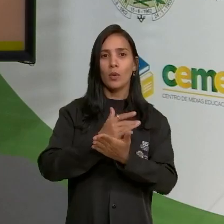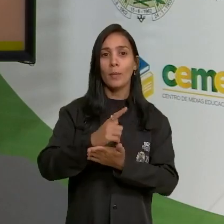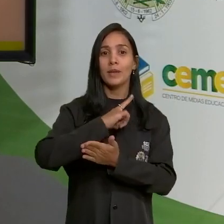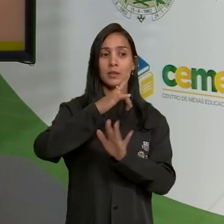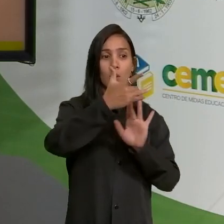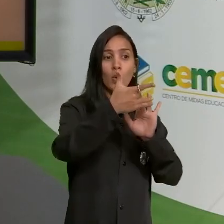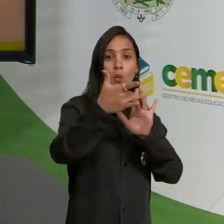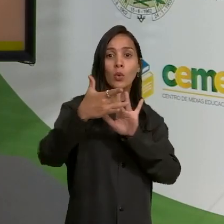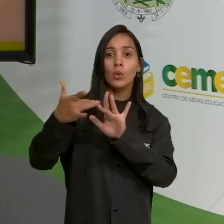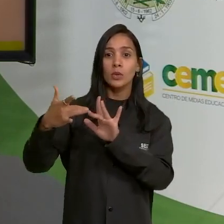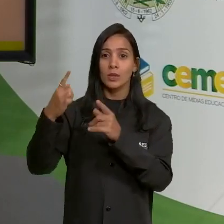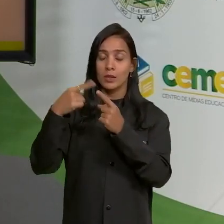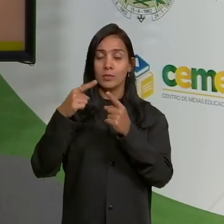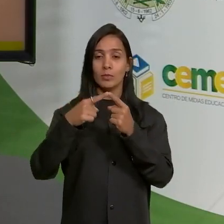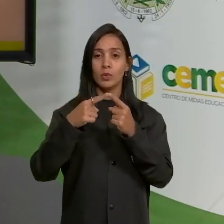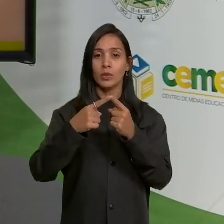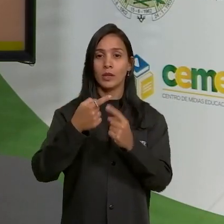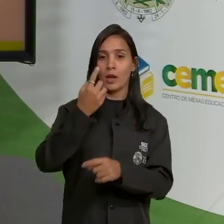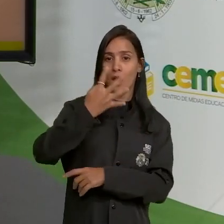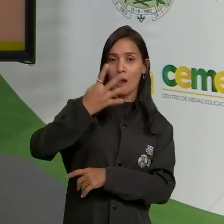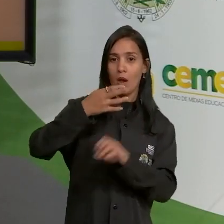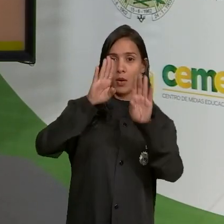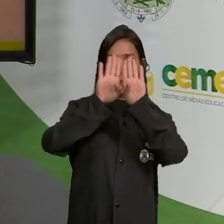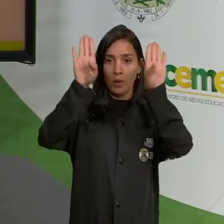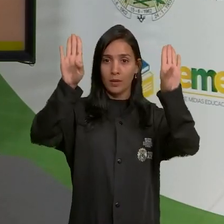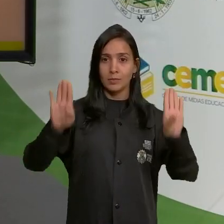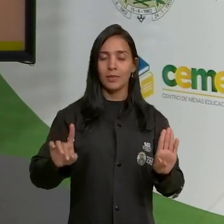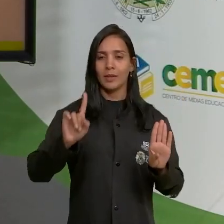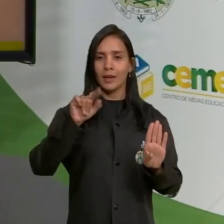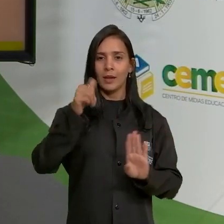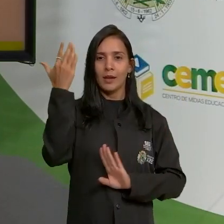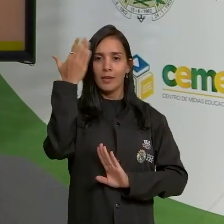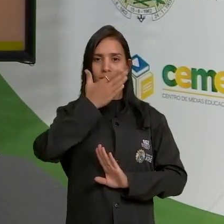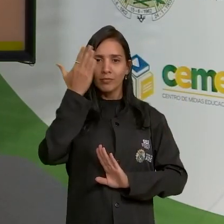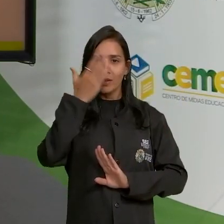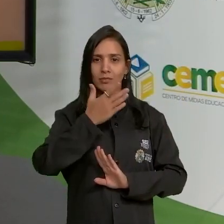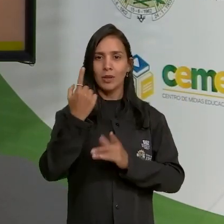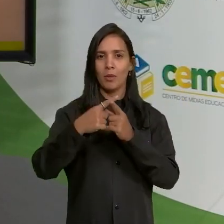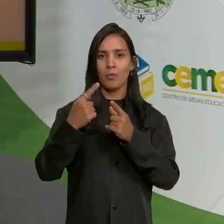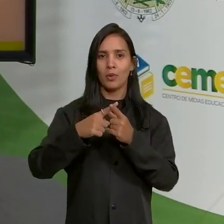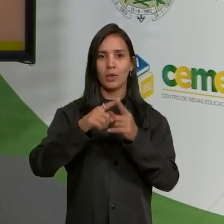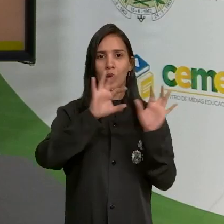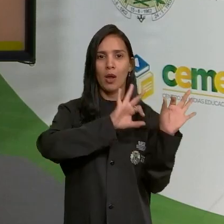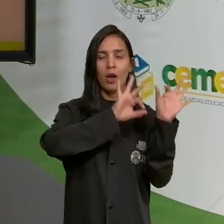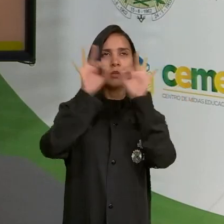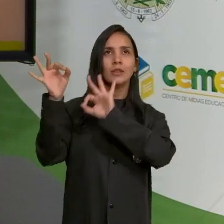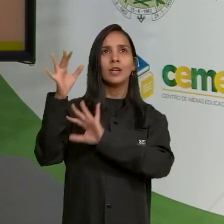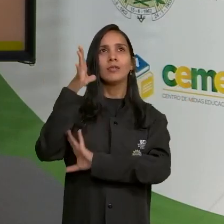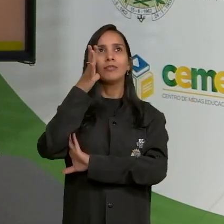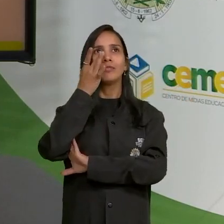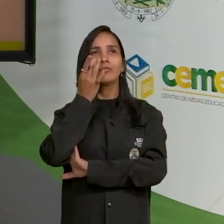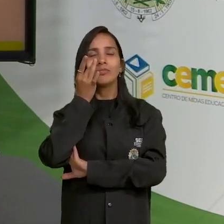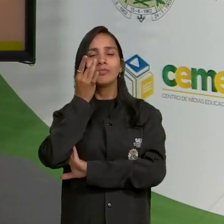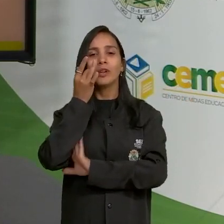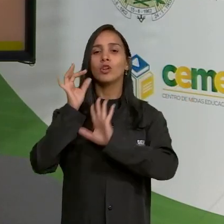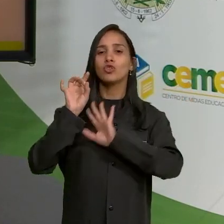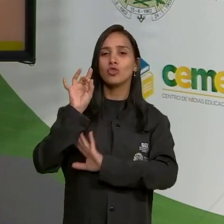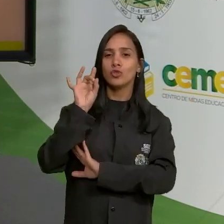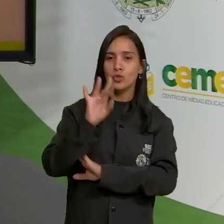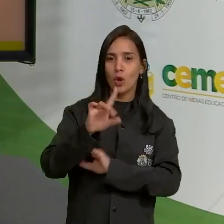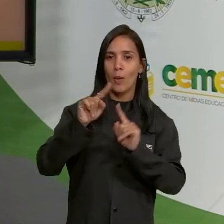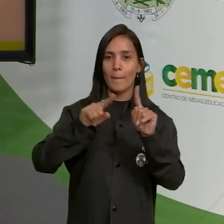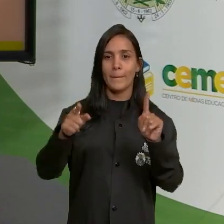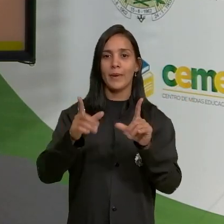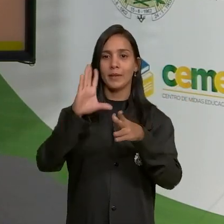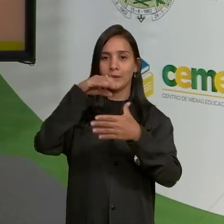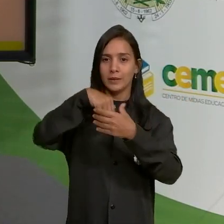parede invisível, onde o público fica ali só assistindo para poder se identificar com a história. No teatro épico há